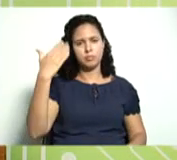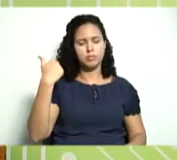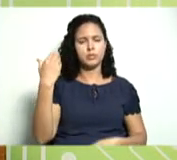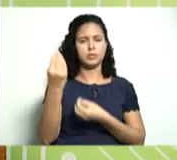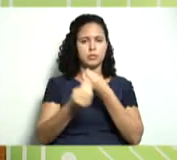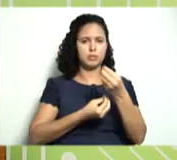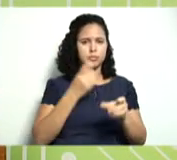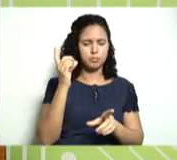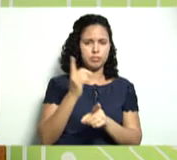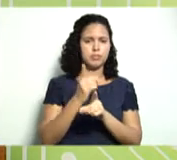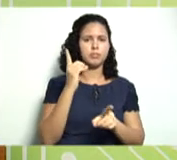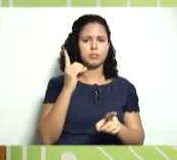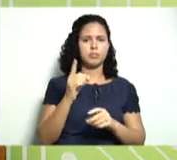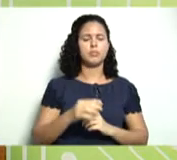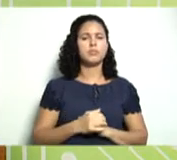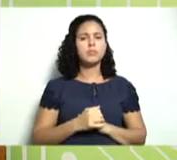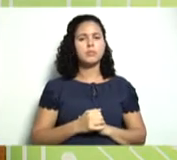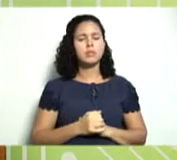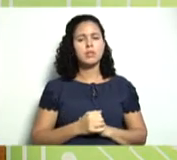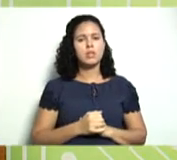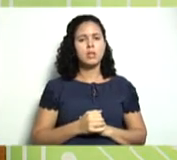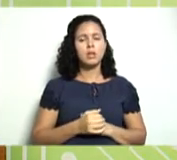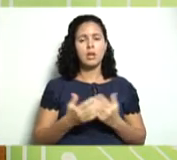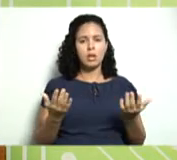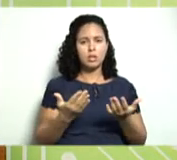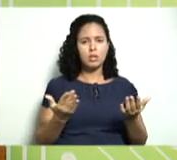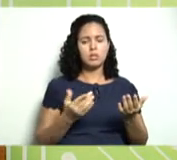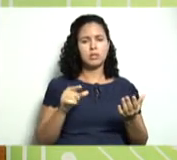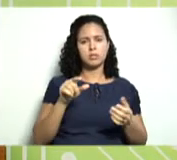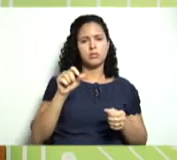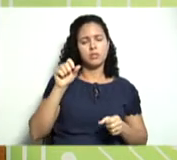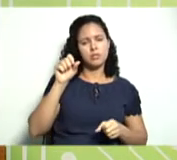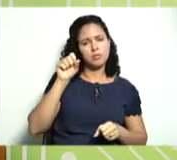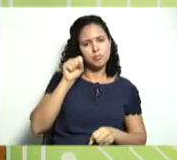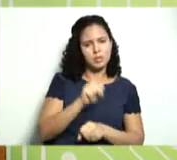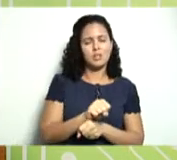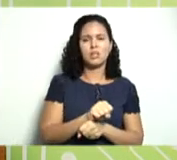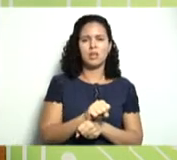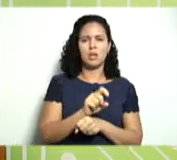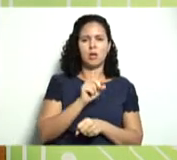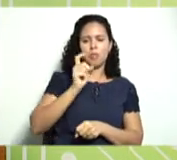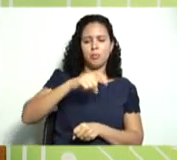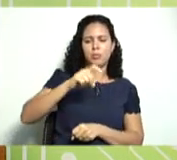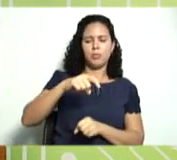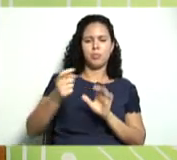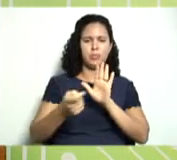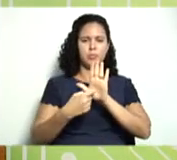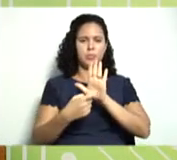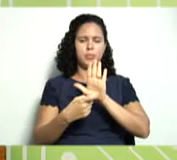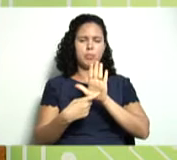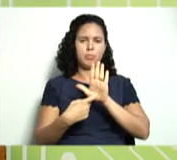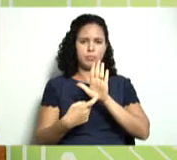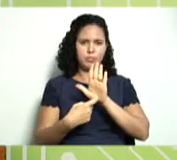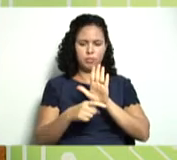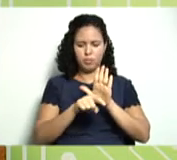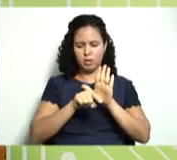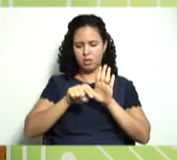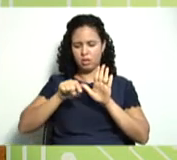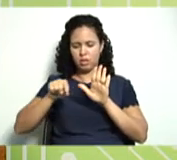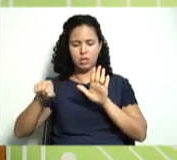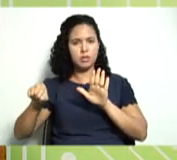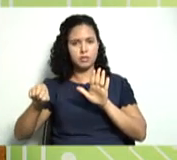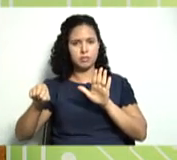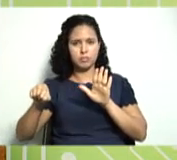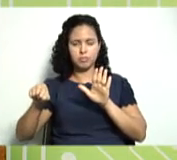certo pra isso você vai agora deixar de utilizar os pontos nada de você utilizar mais ponto para criar